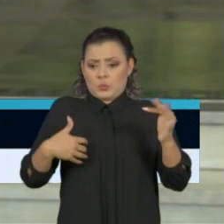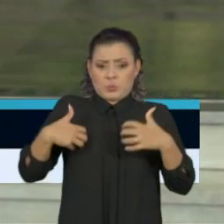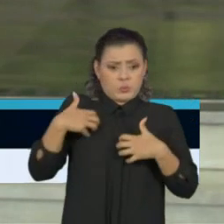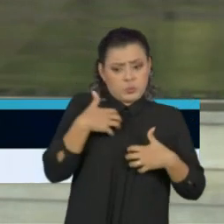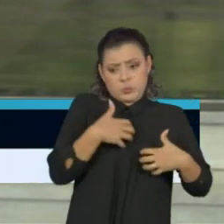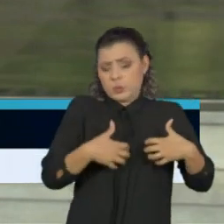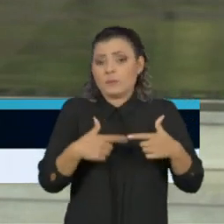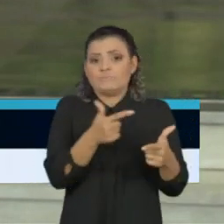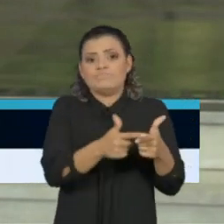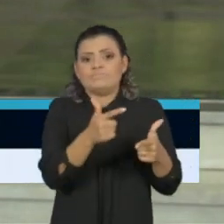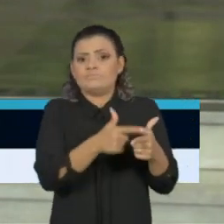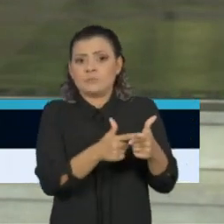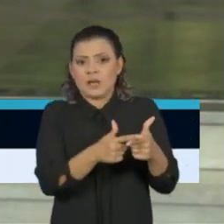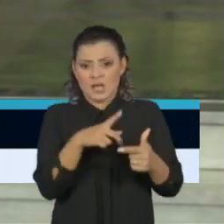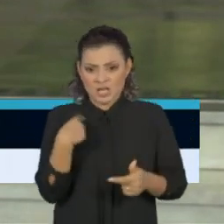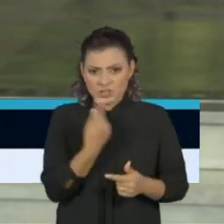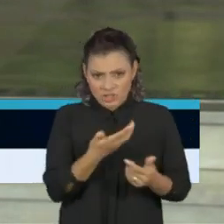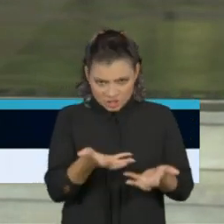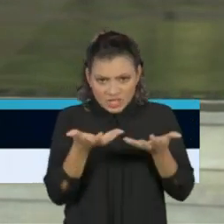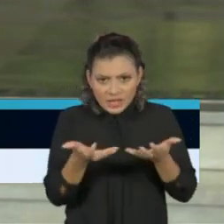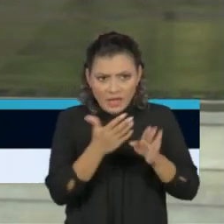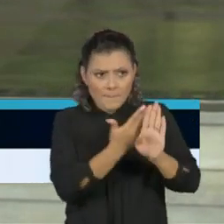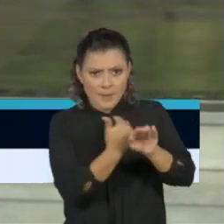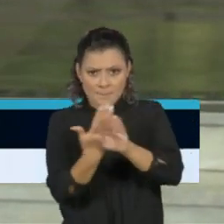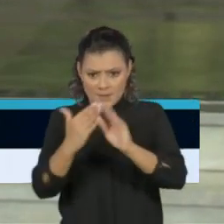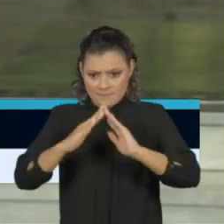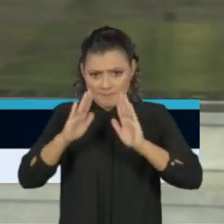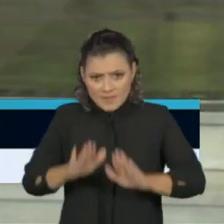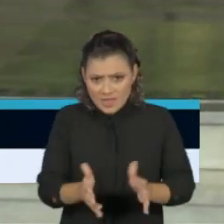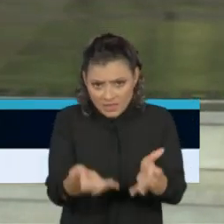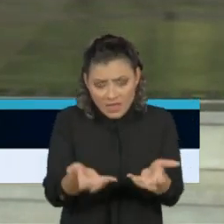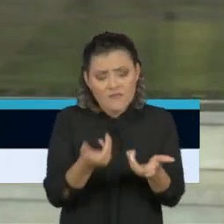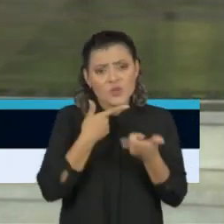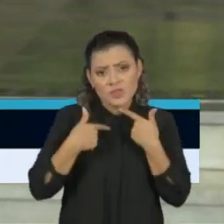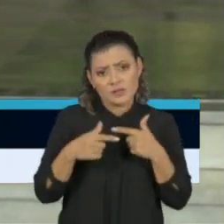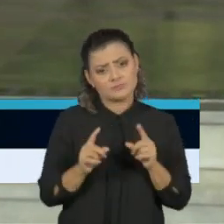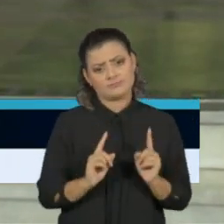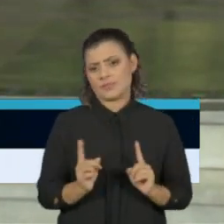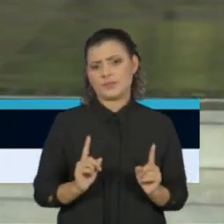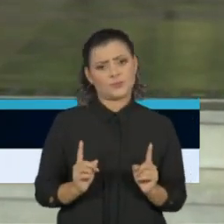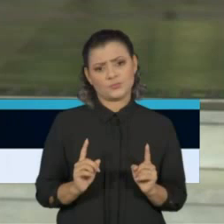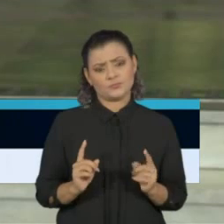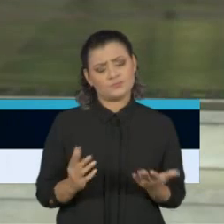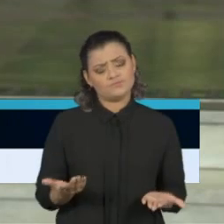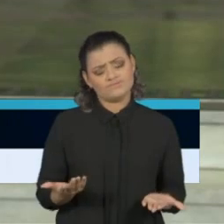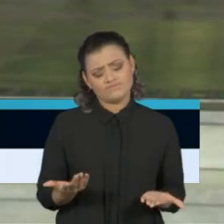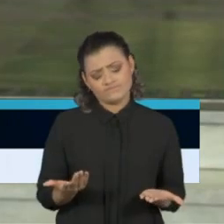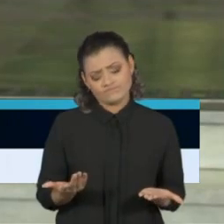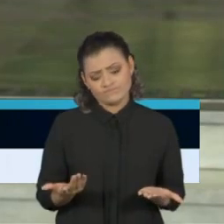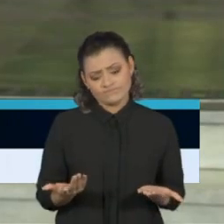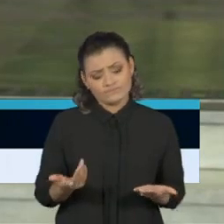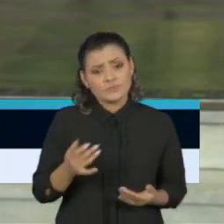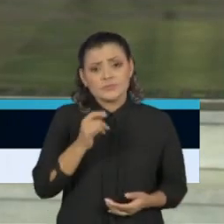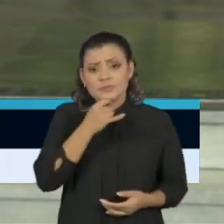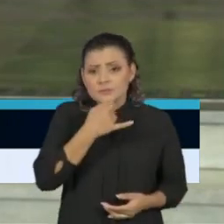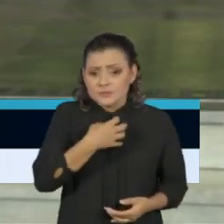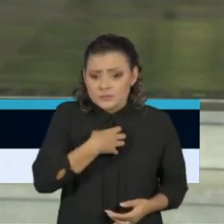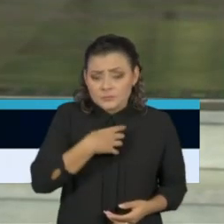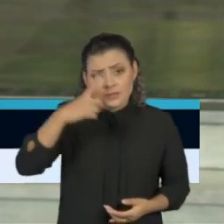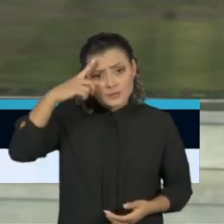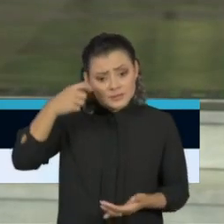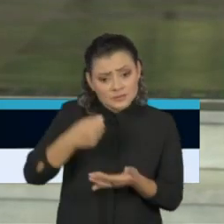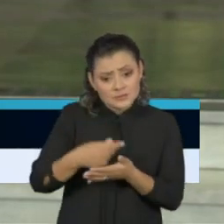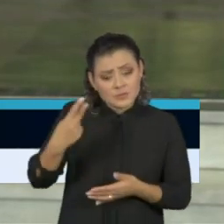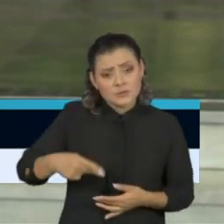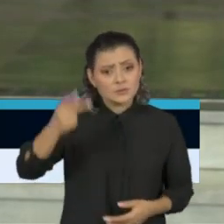tem a satisfação de anunciar o isolamento social ou determina isso por uma vontade. Todas as nossas decisões em